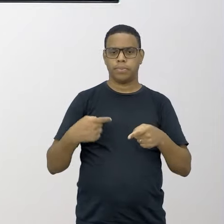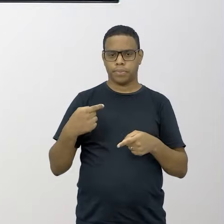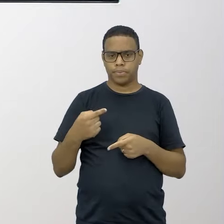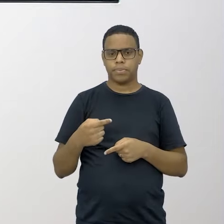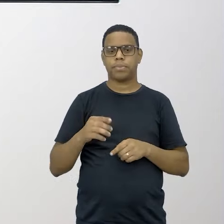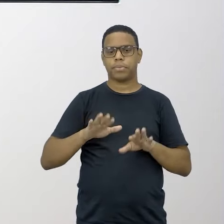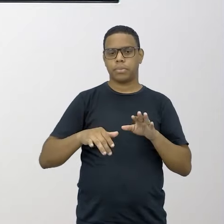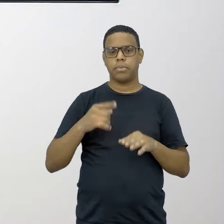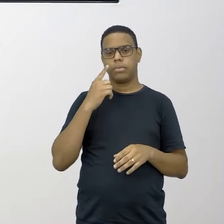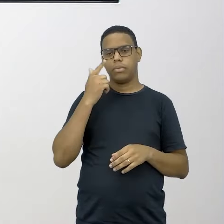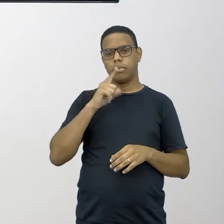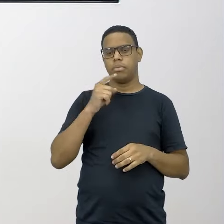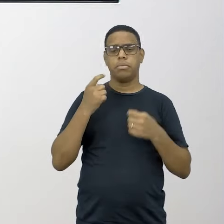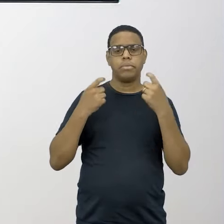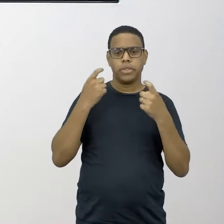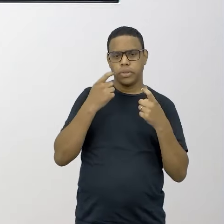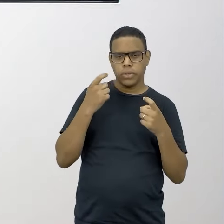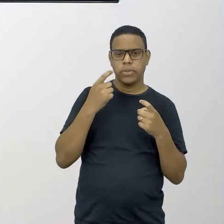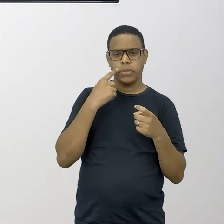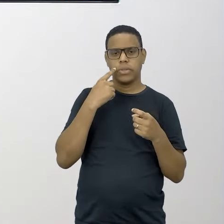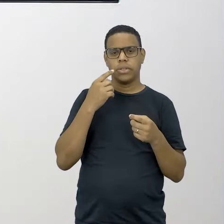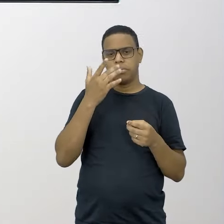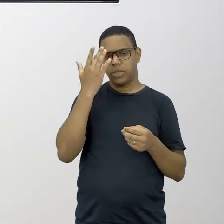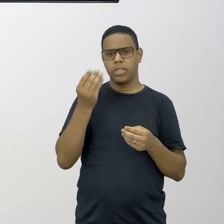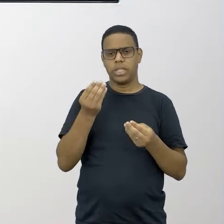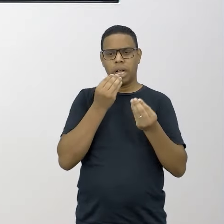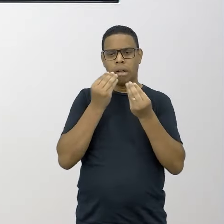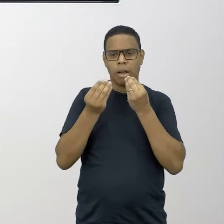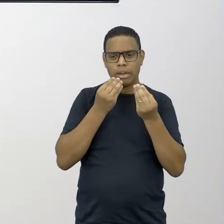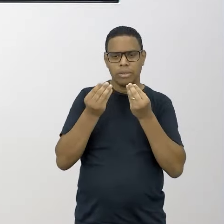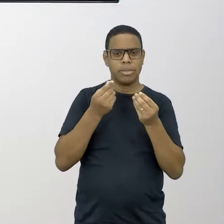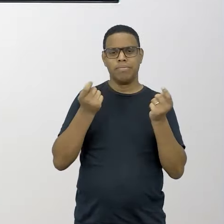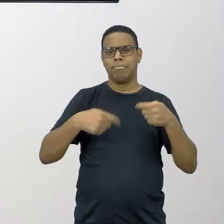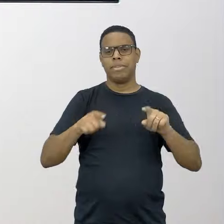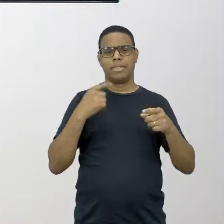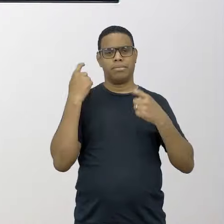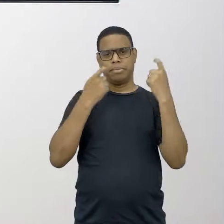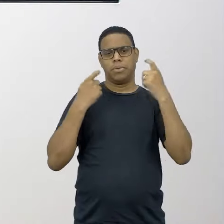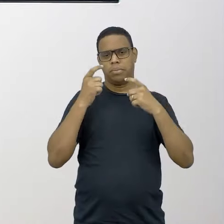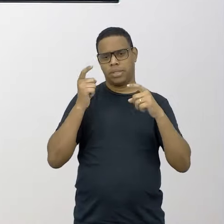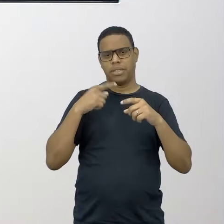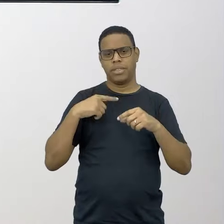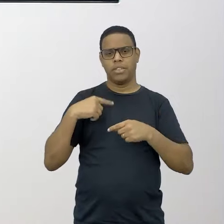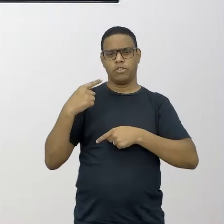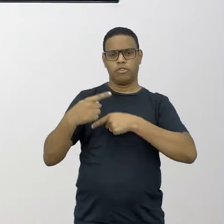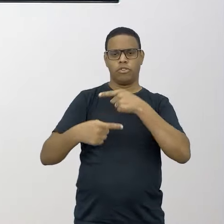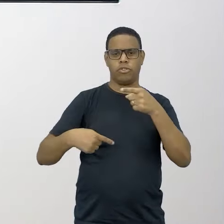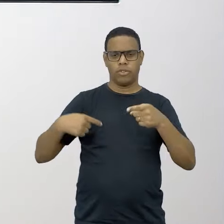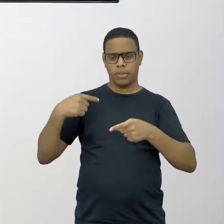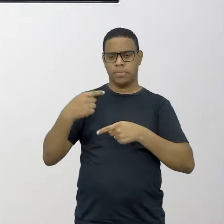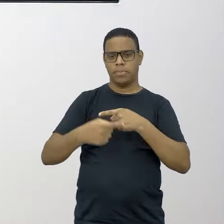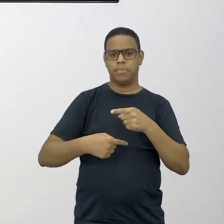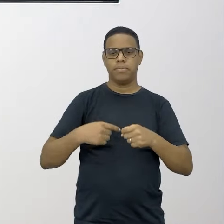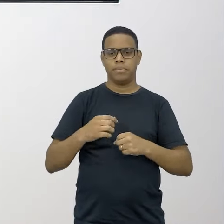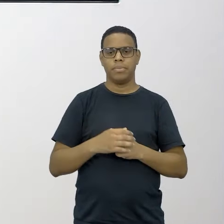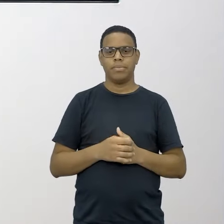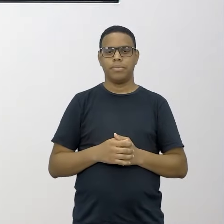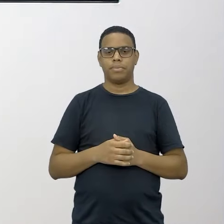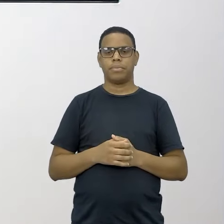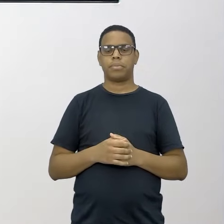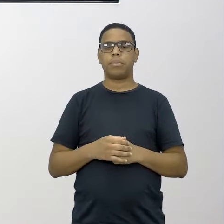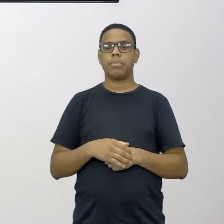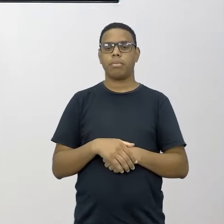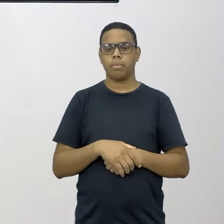vou precisar ficar me preocupando muito em alimentar ali quem está pedalando a bicicleta. Pode. A brincadeira aqui no nosso simulador é